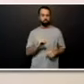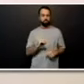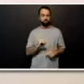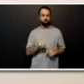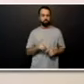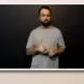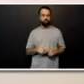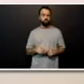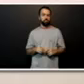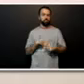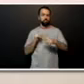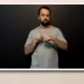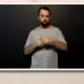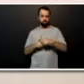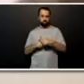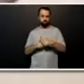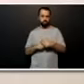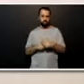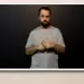Positivo.